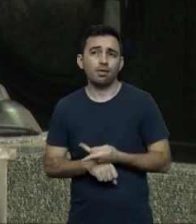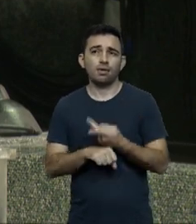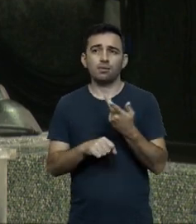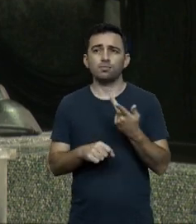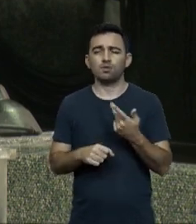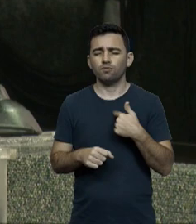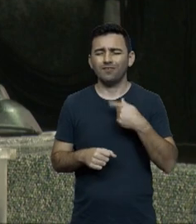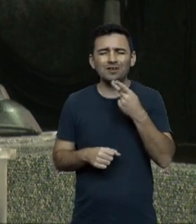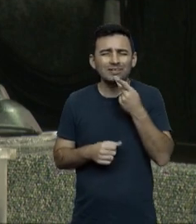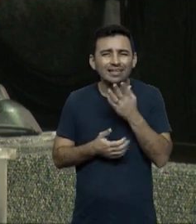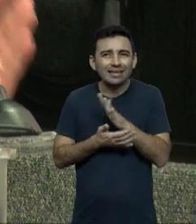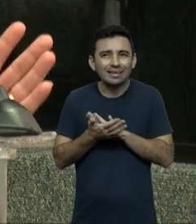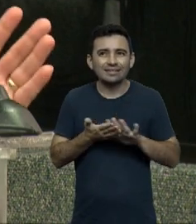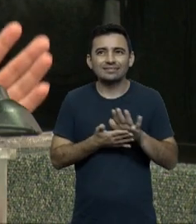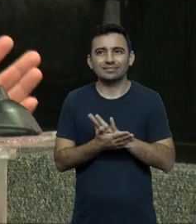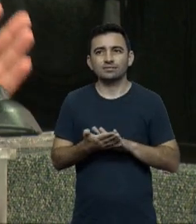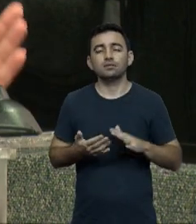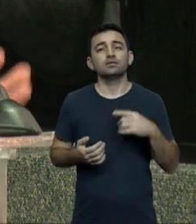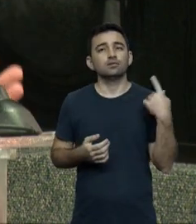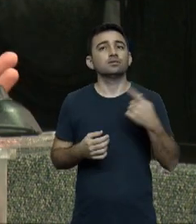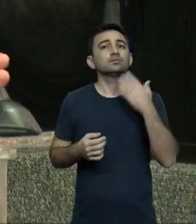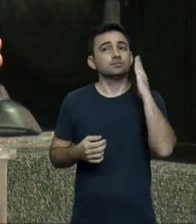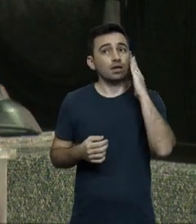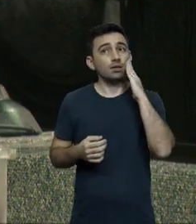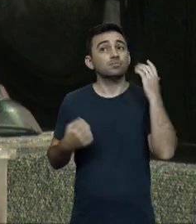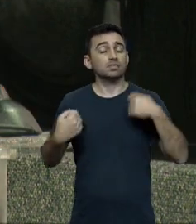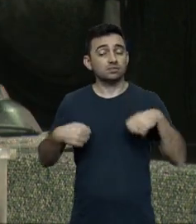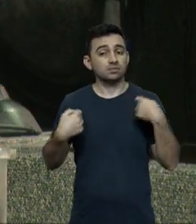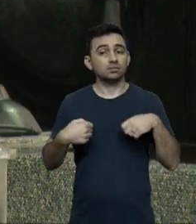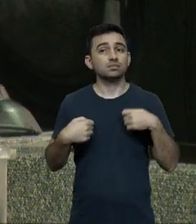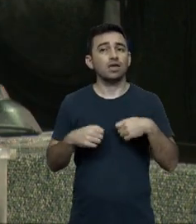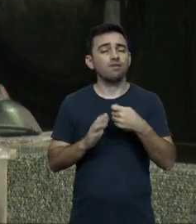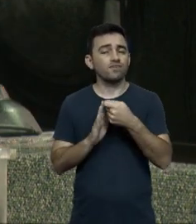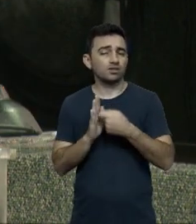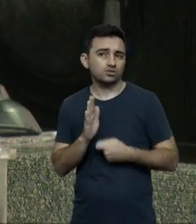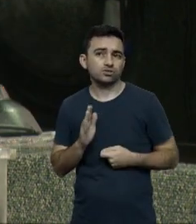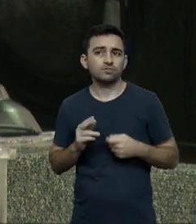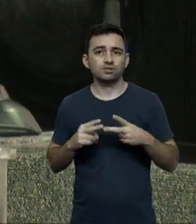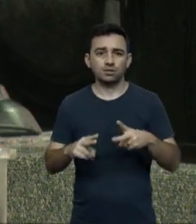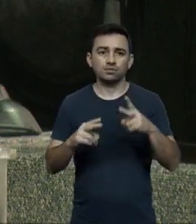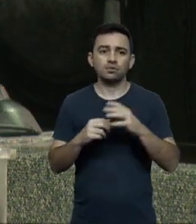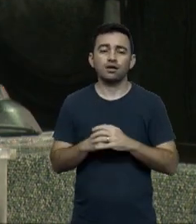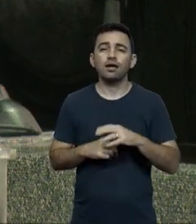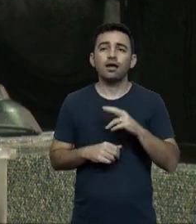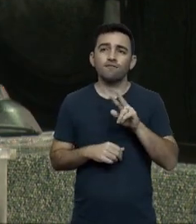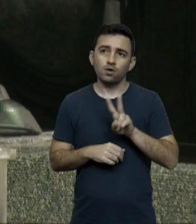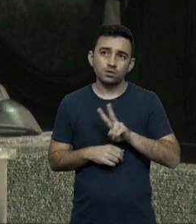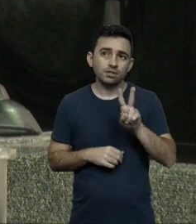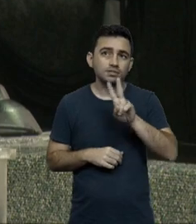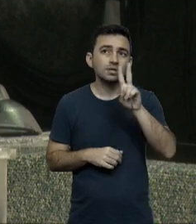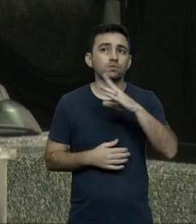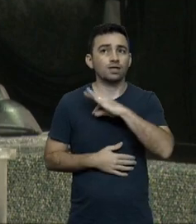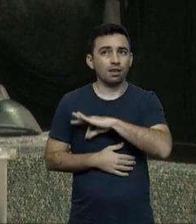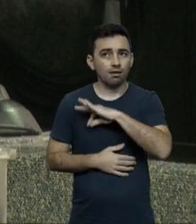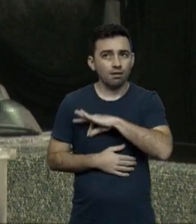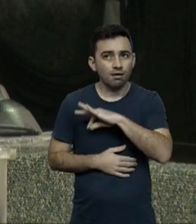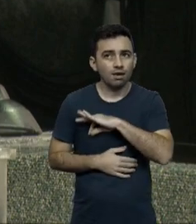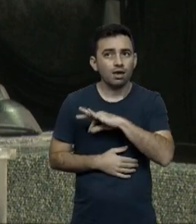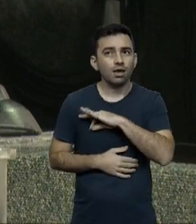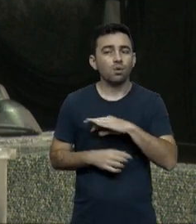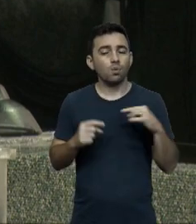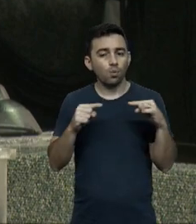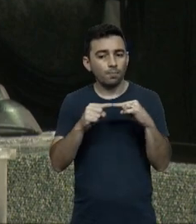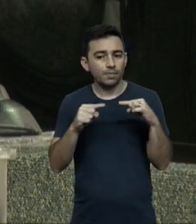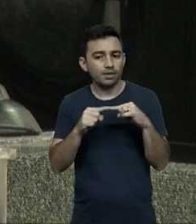falando nada disso não sabemos que para isso a gente tem que estar efetivo nós estamos falando de valorização salarial conforme a